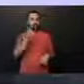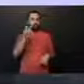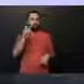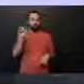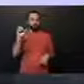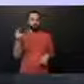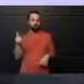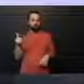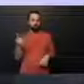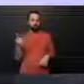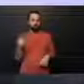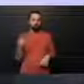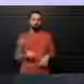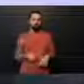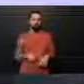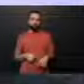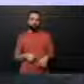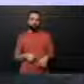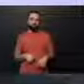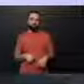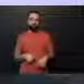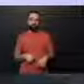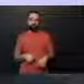256. Então, eu tenho aqui, olha,